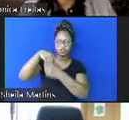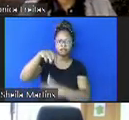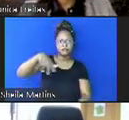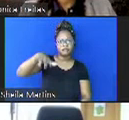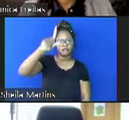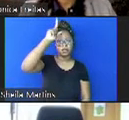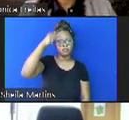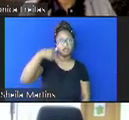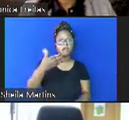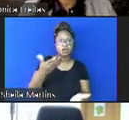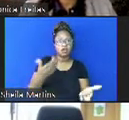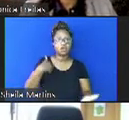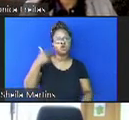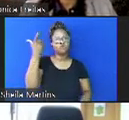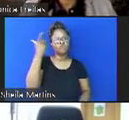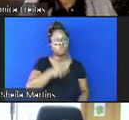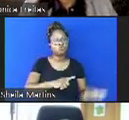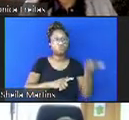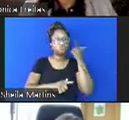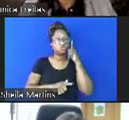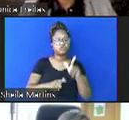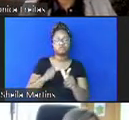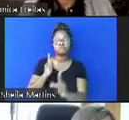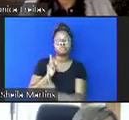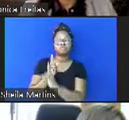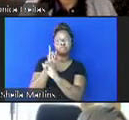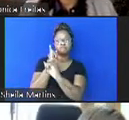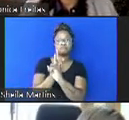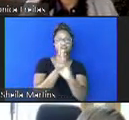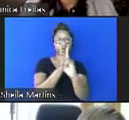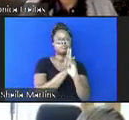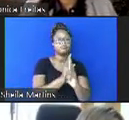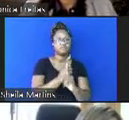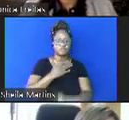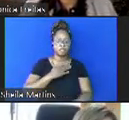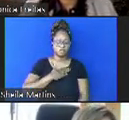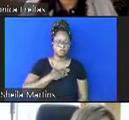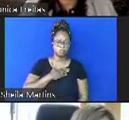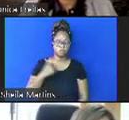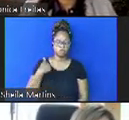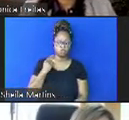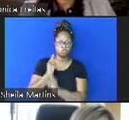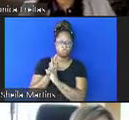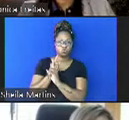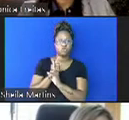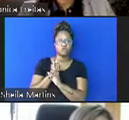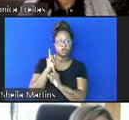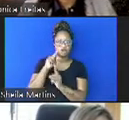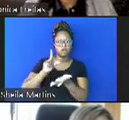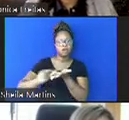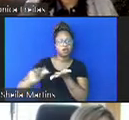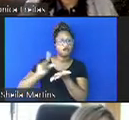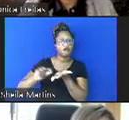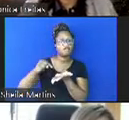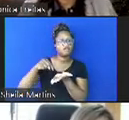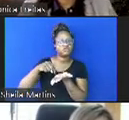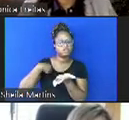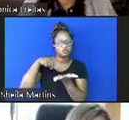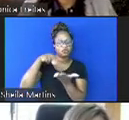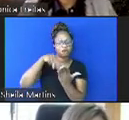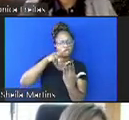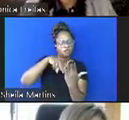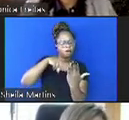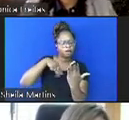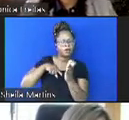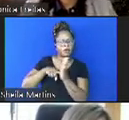consegue encontrar um host, obviamente. Eu, no meu caso, encontrei meu host pelos artigos científicos, né? Então, eu vi